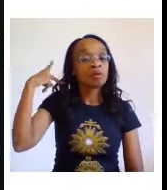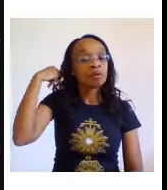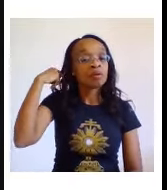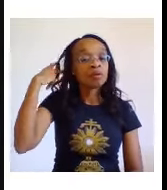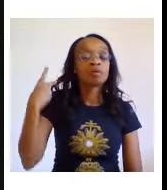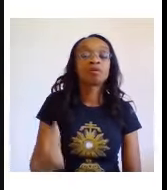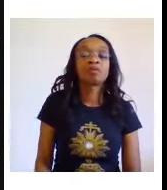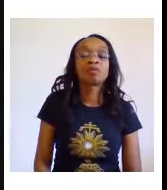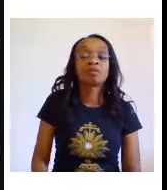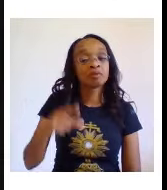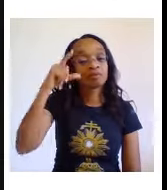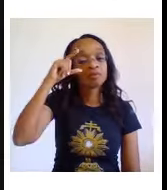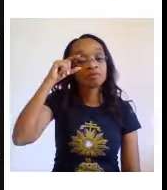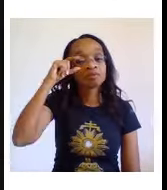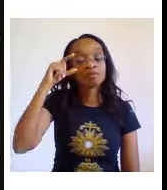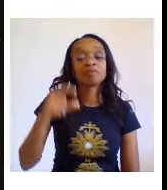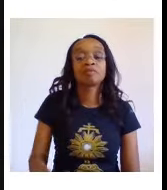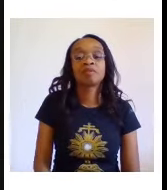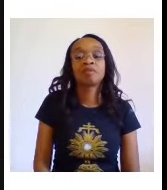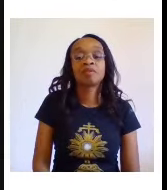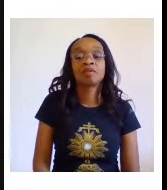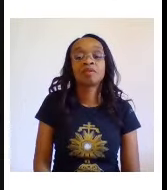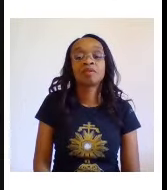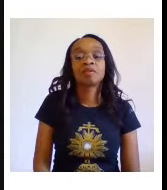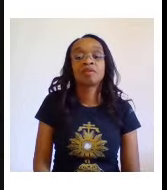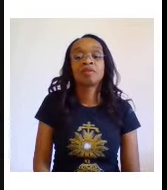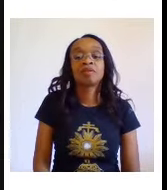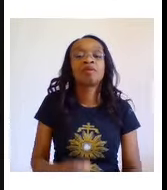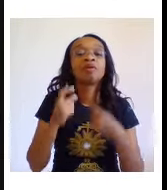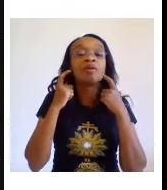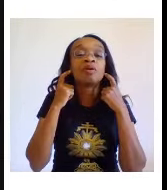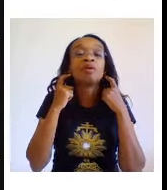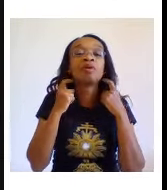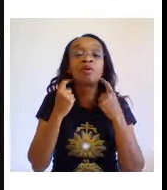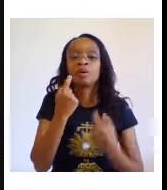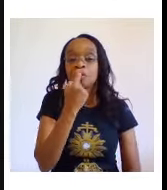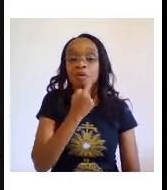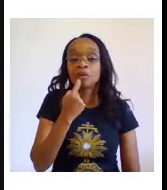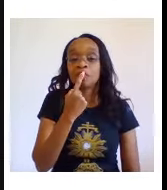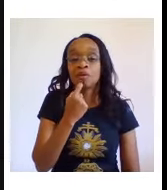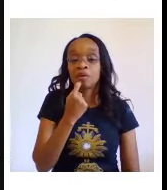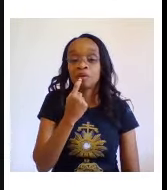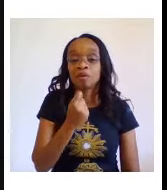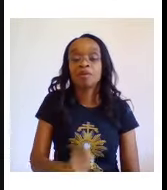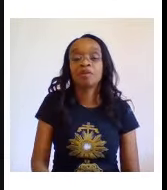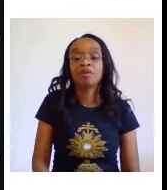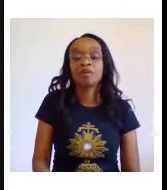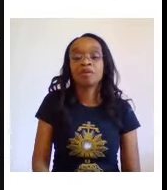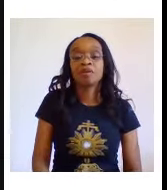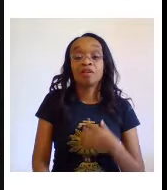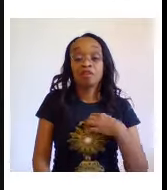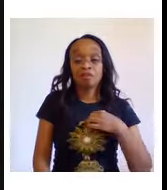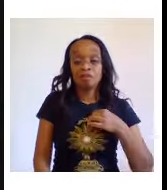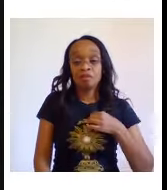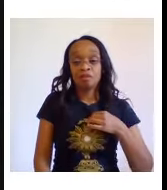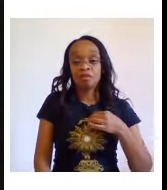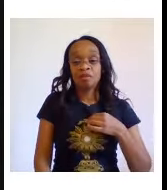brancos, uso óculos, estou usando um brinco, estou de batom vermelho, estou usando um vestido de